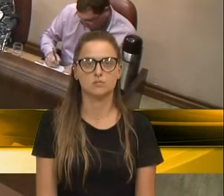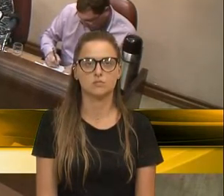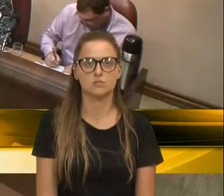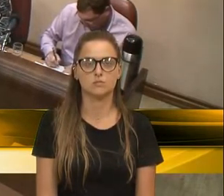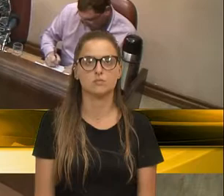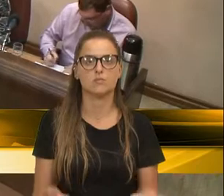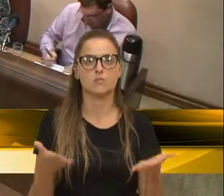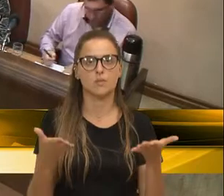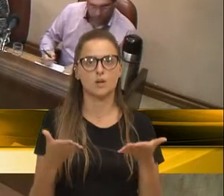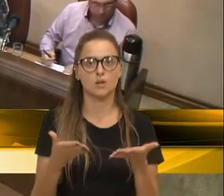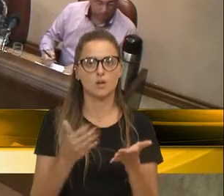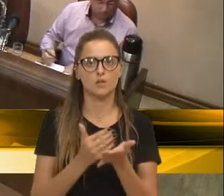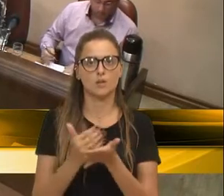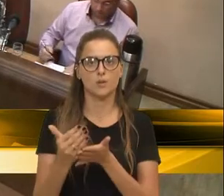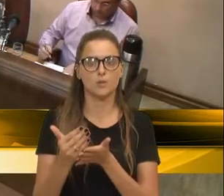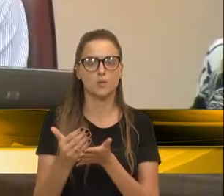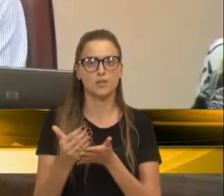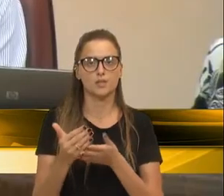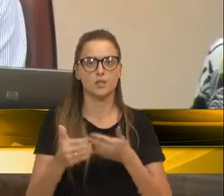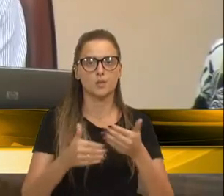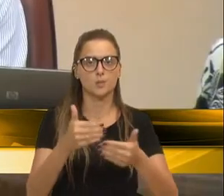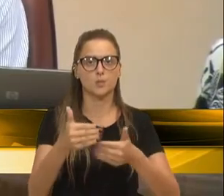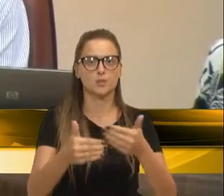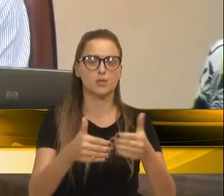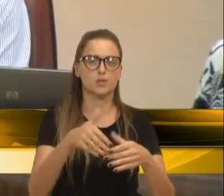Nós vamos abrir o processo de votação.